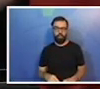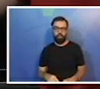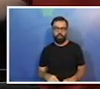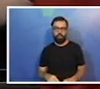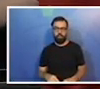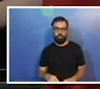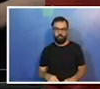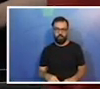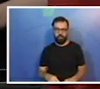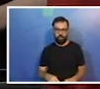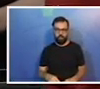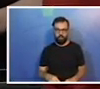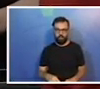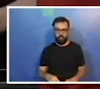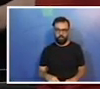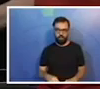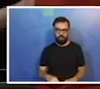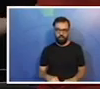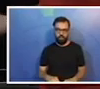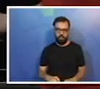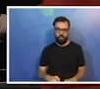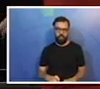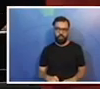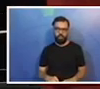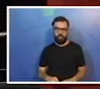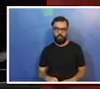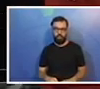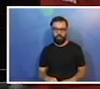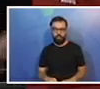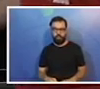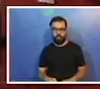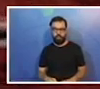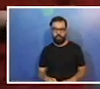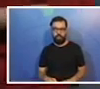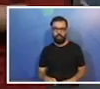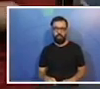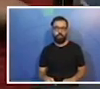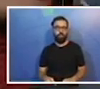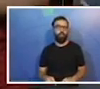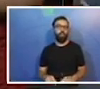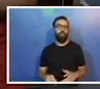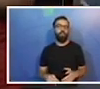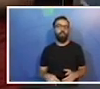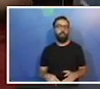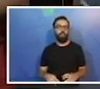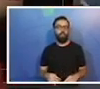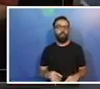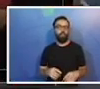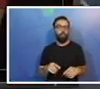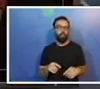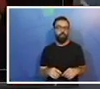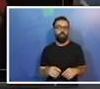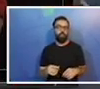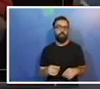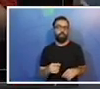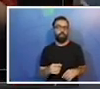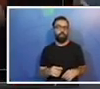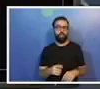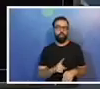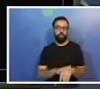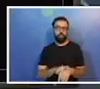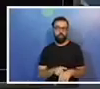os peixes ornamentais quando é preciso se desfazer de um aquário.